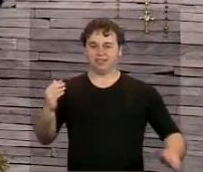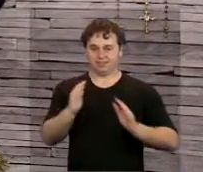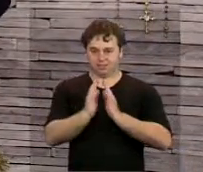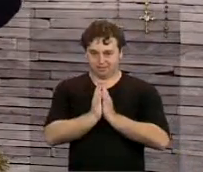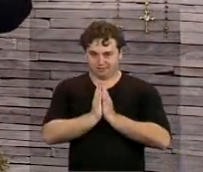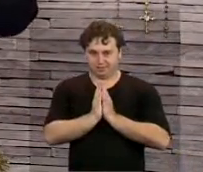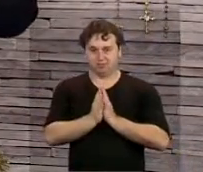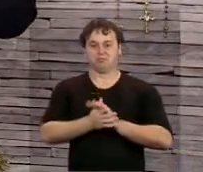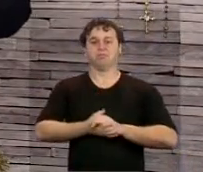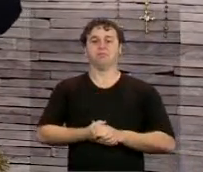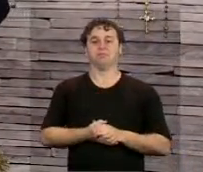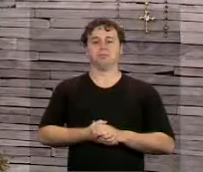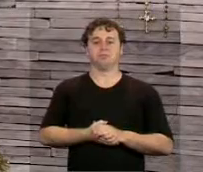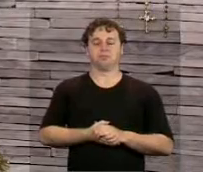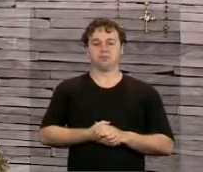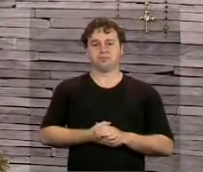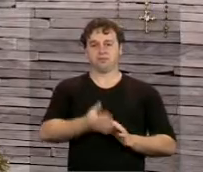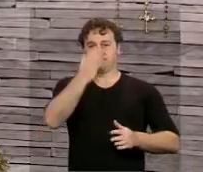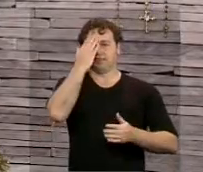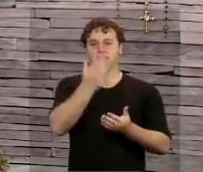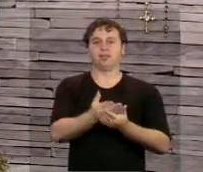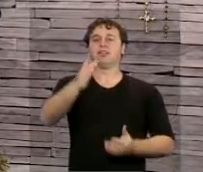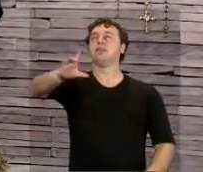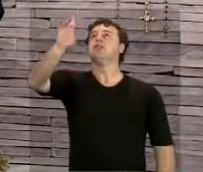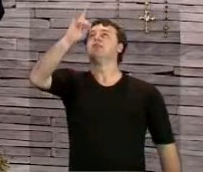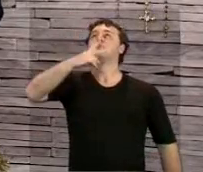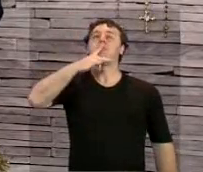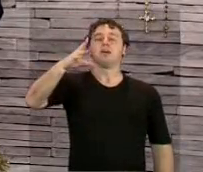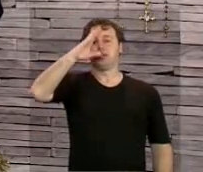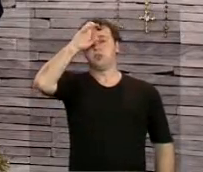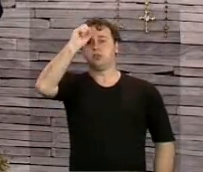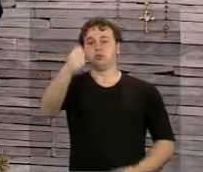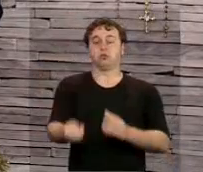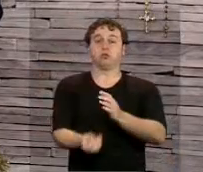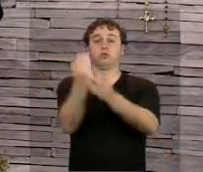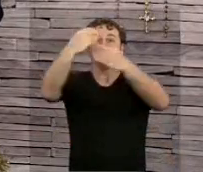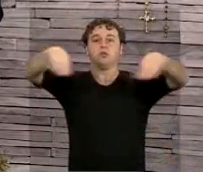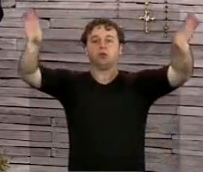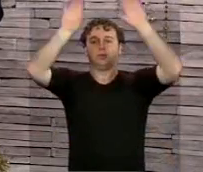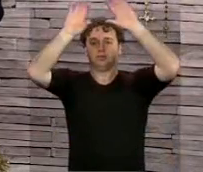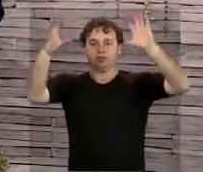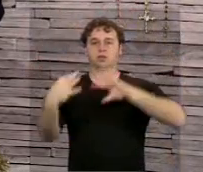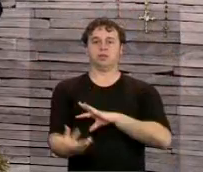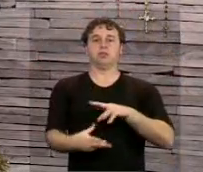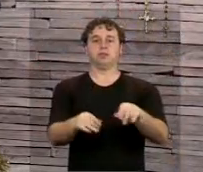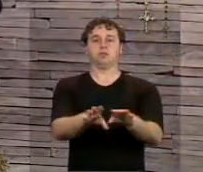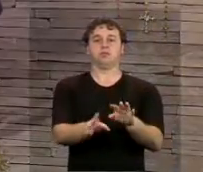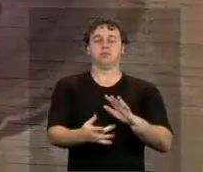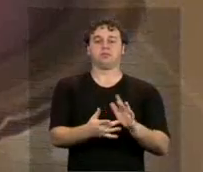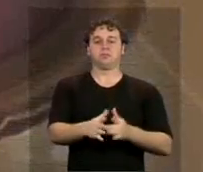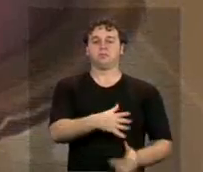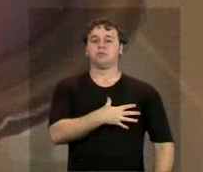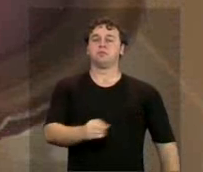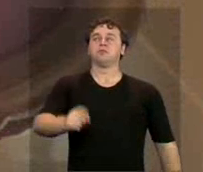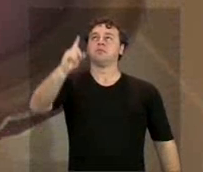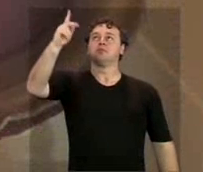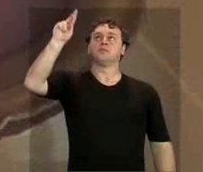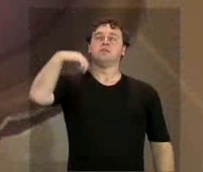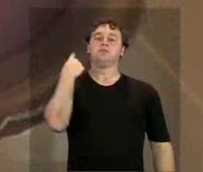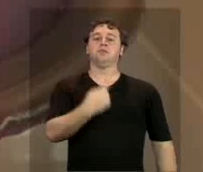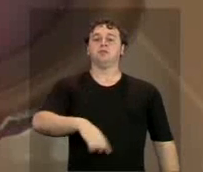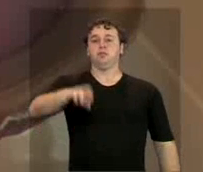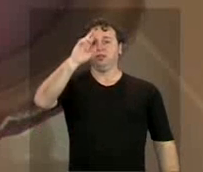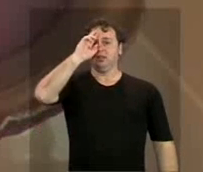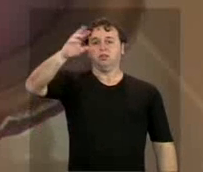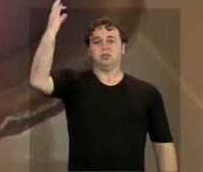Espírito Santo. Amém. Creio em Deus Pai Todo-Poderoso, Criador do céu e da terra, e em Jesus Cristo, seu